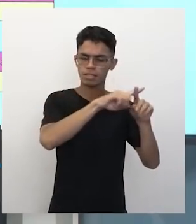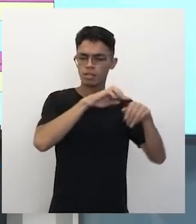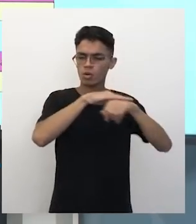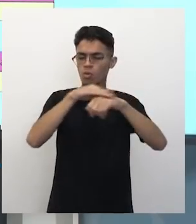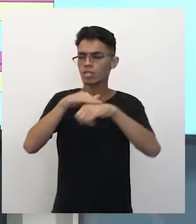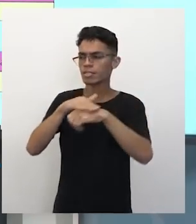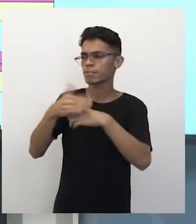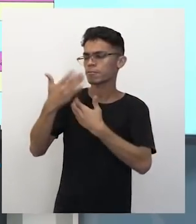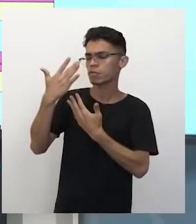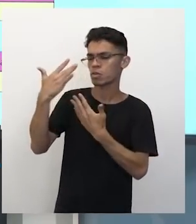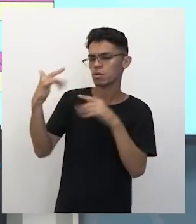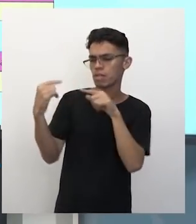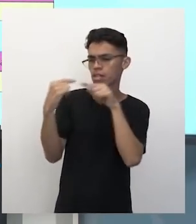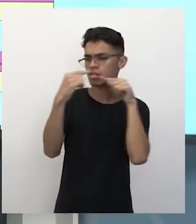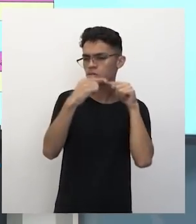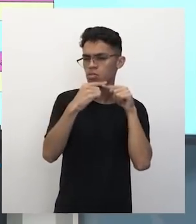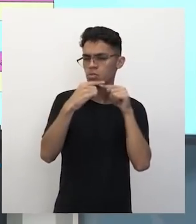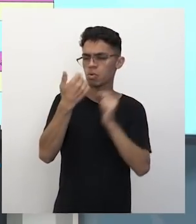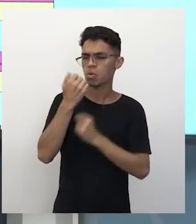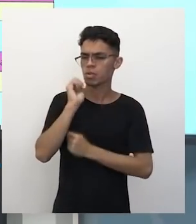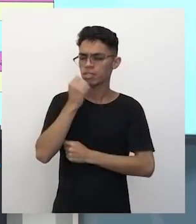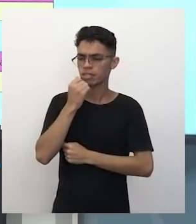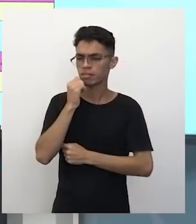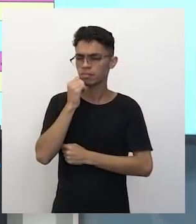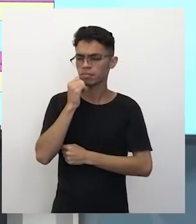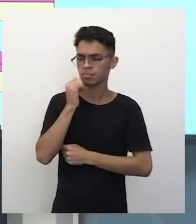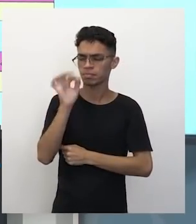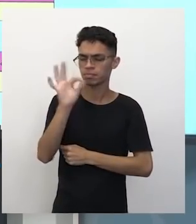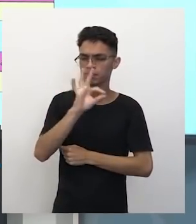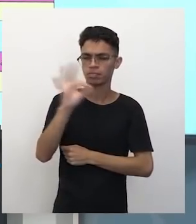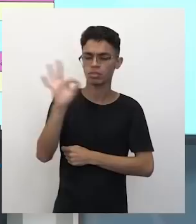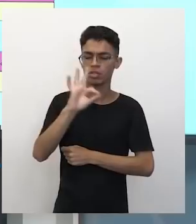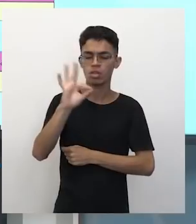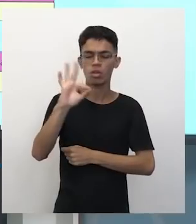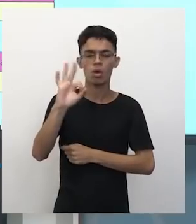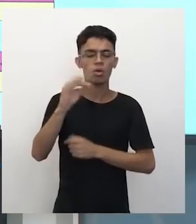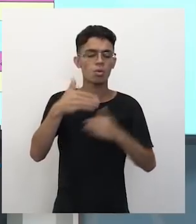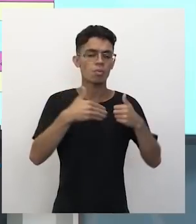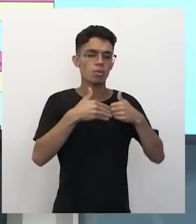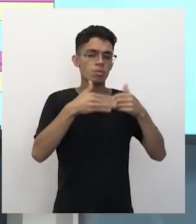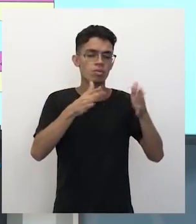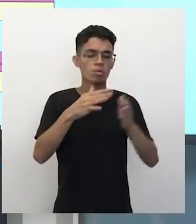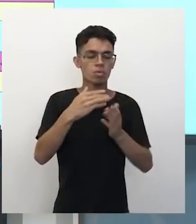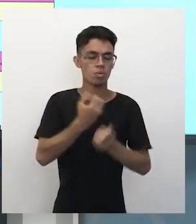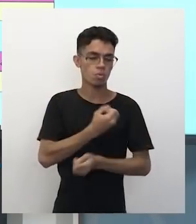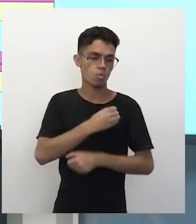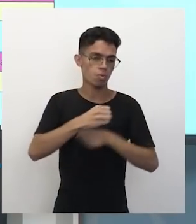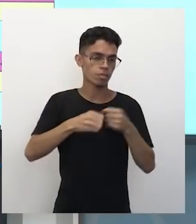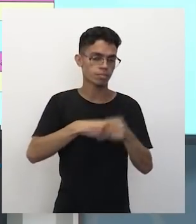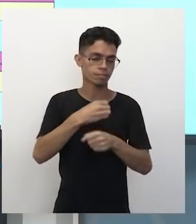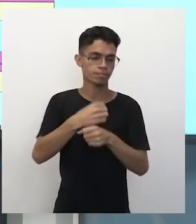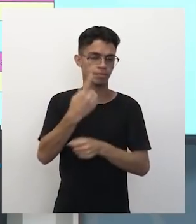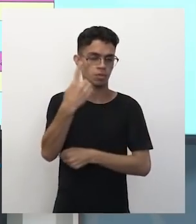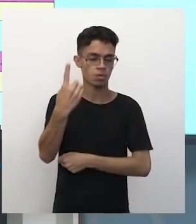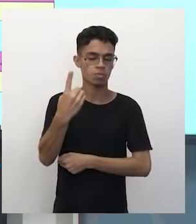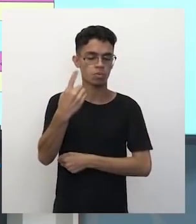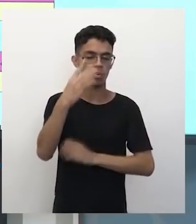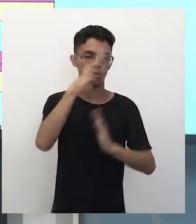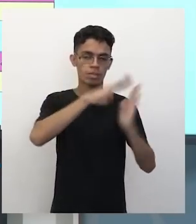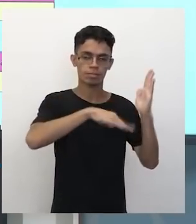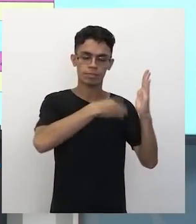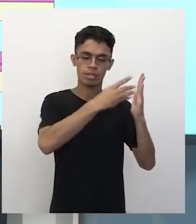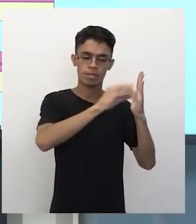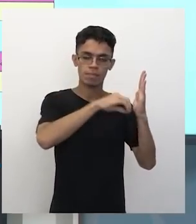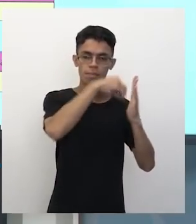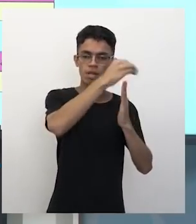com a ciência. Então nós começamos a marcar no ano 1. O nosso calendário, que é o calendário gregoriano, ele é o mais utilizado